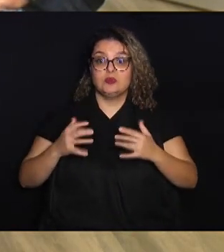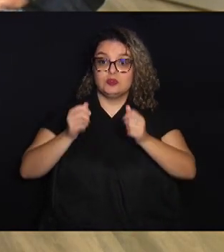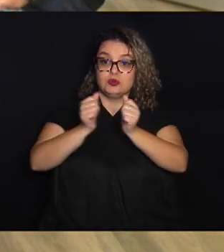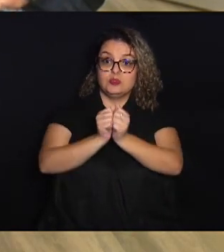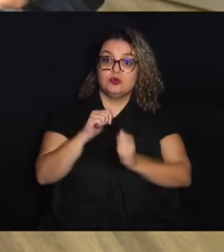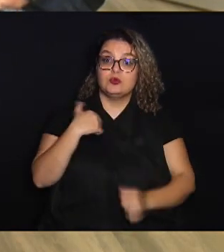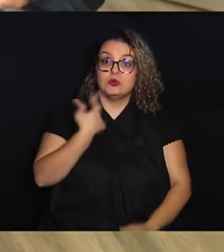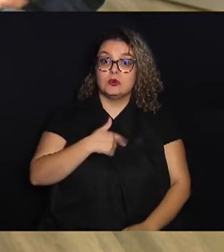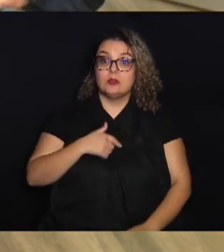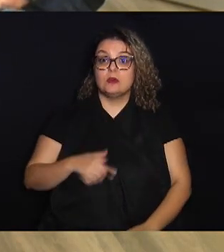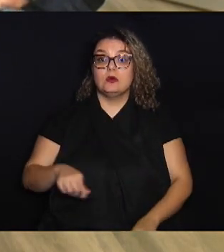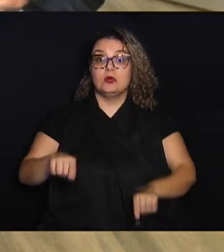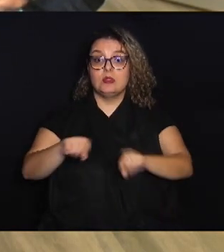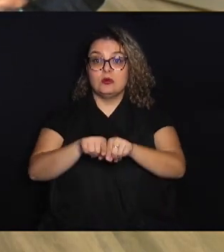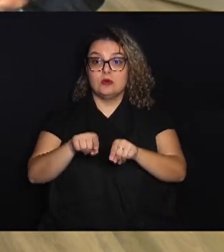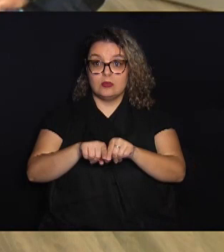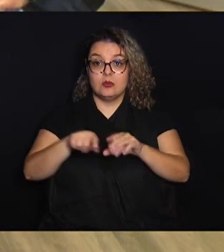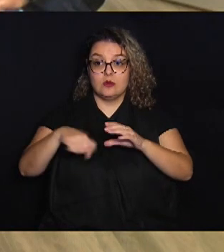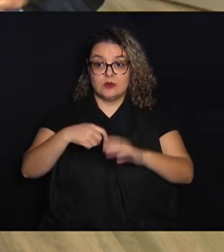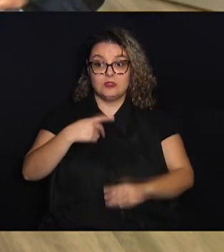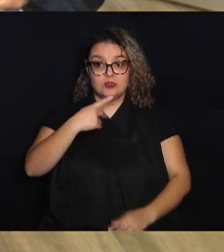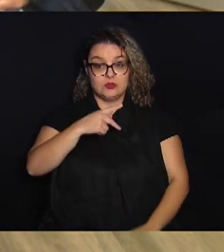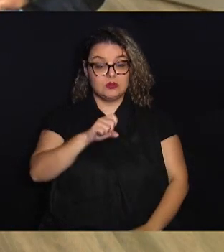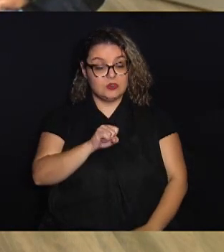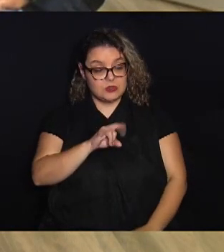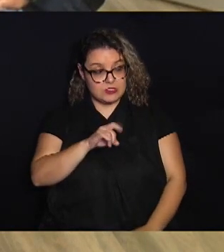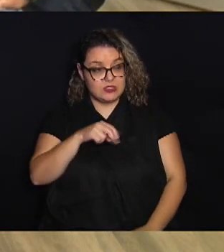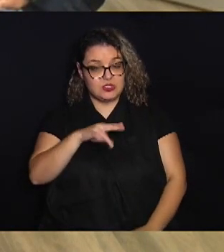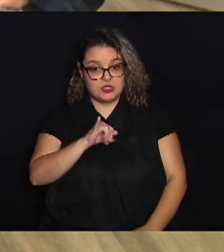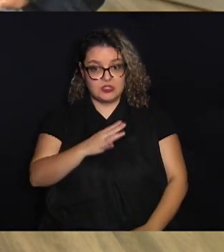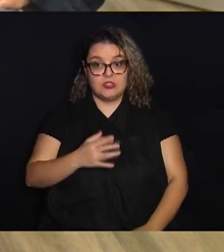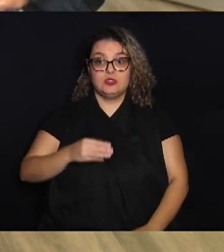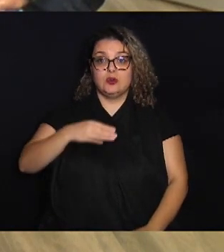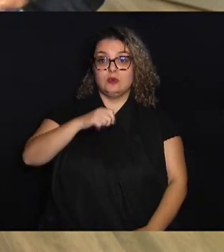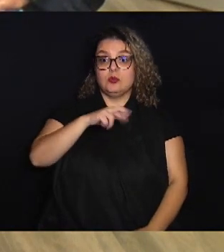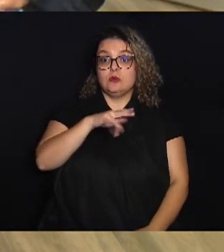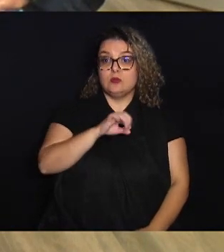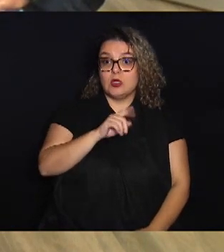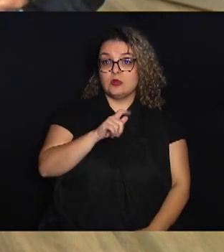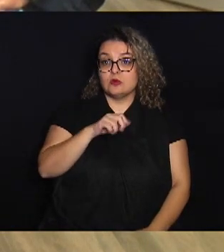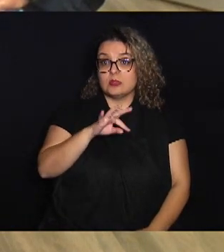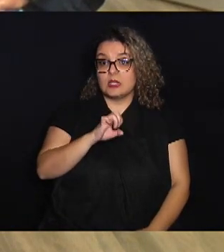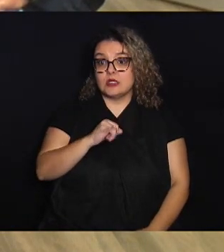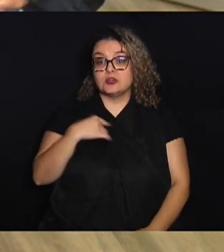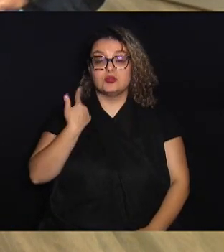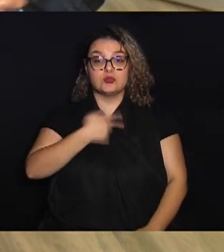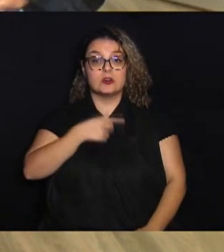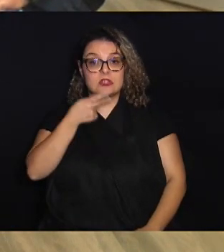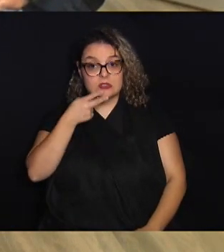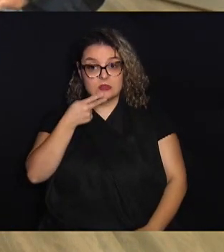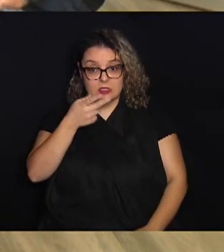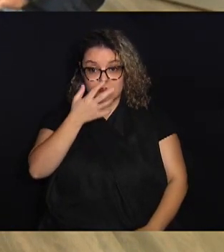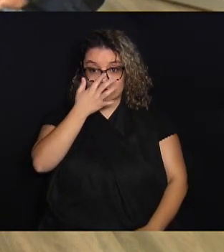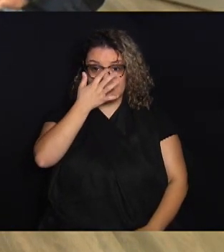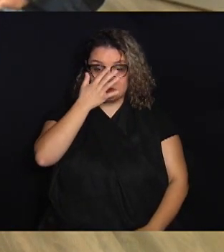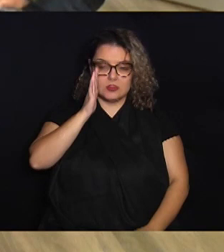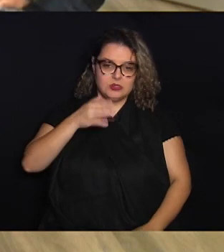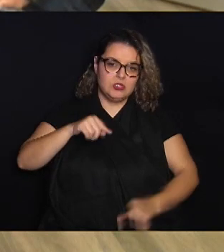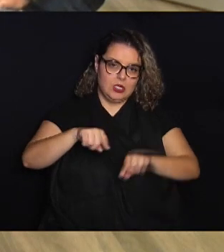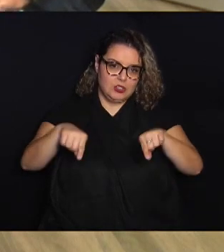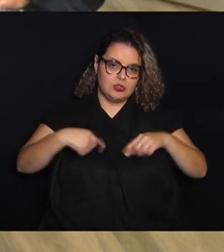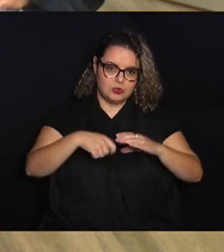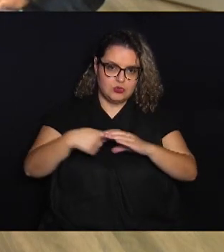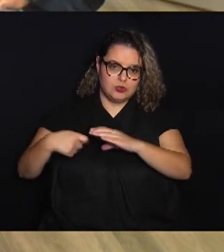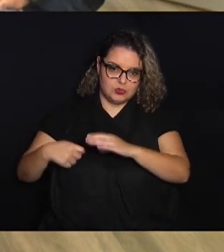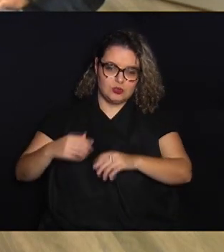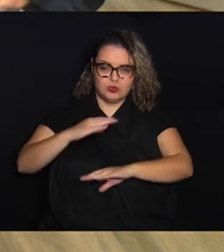A gente vai chamar, inclusive, um vídeo seu agora, viu, Sidney, sobre o Mário Gatti, porque nós estávamos falando, né, já aqui no Estúdio Câmara, a respeito